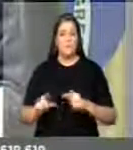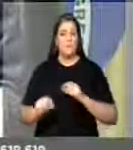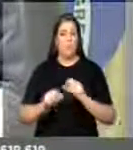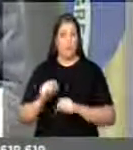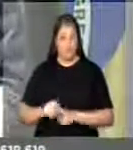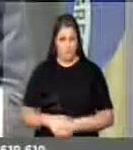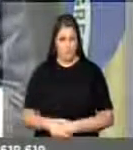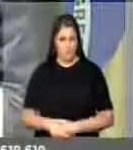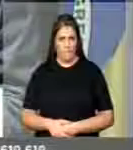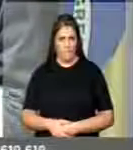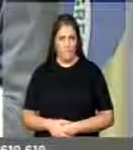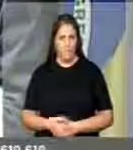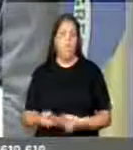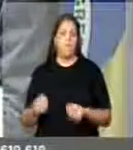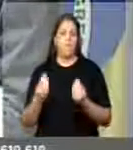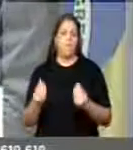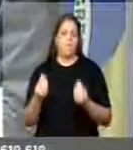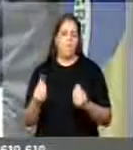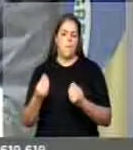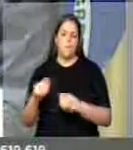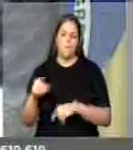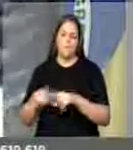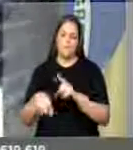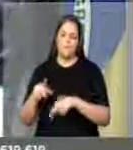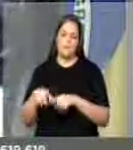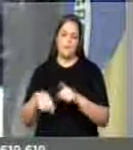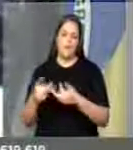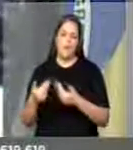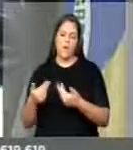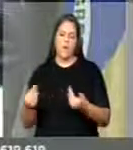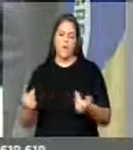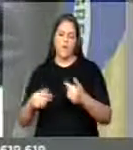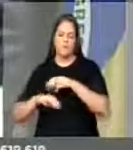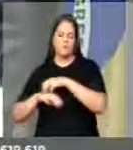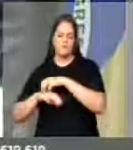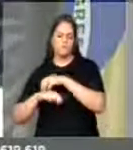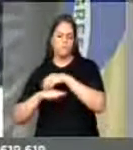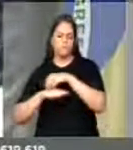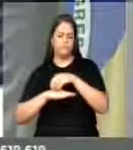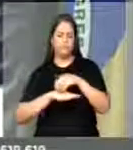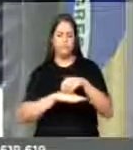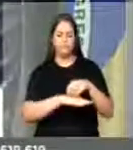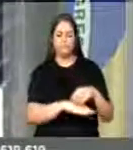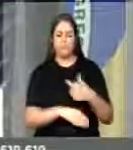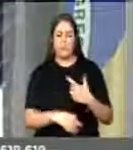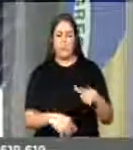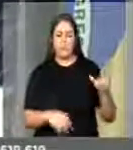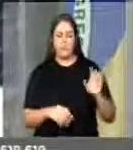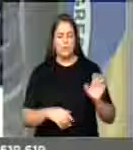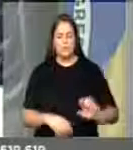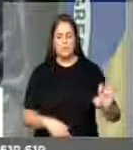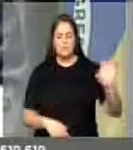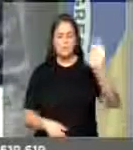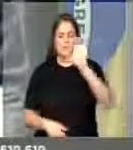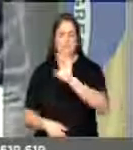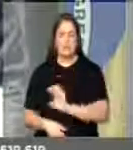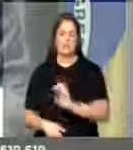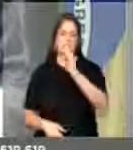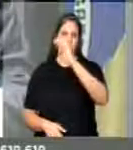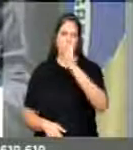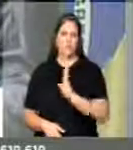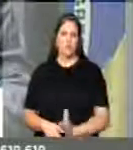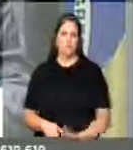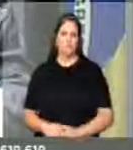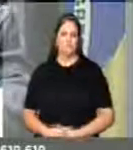todo esse material, essa matéria-prima para todo o Brasil. Para os senhores deputados terem uma ideia, o